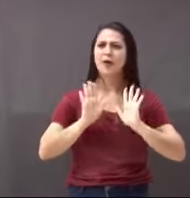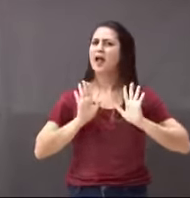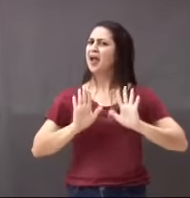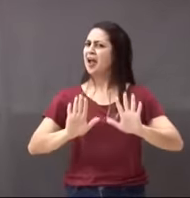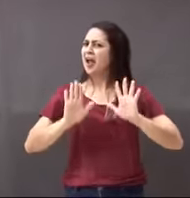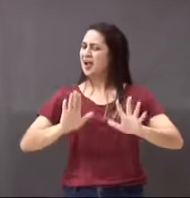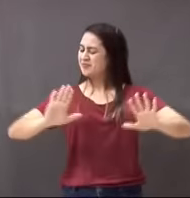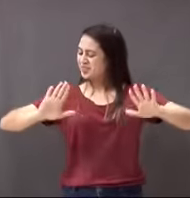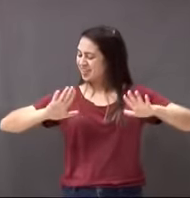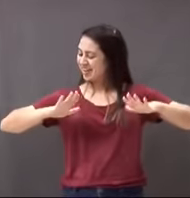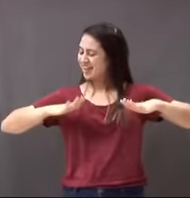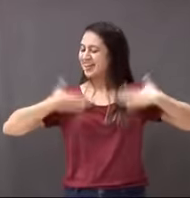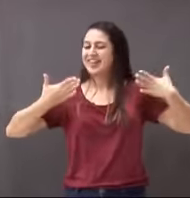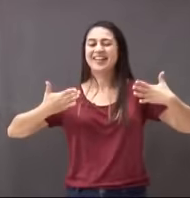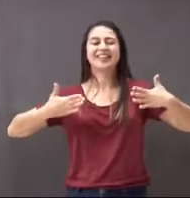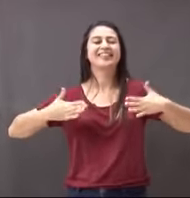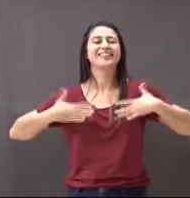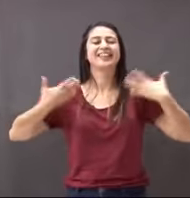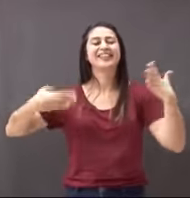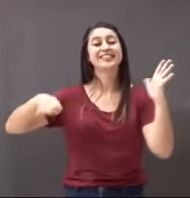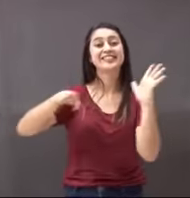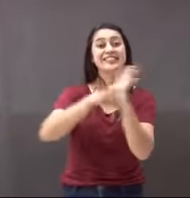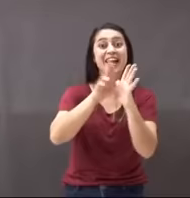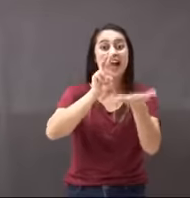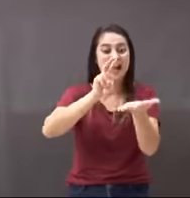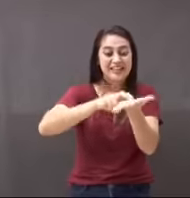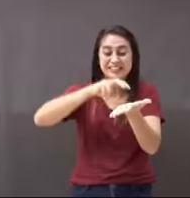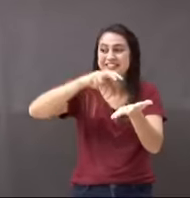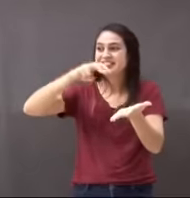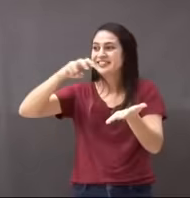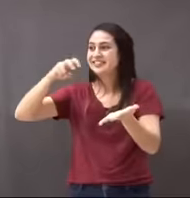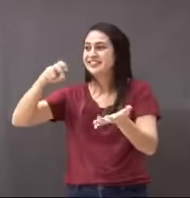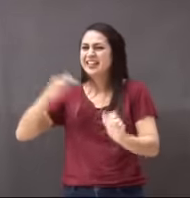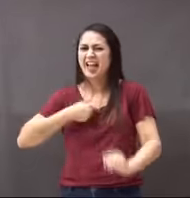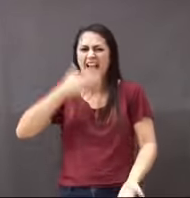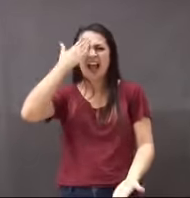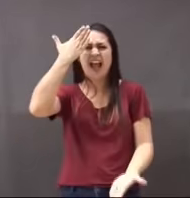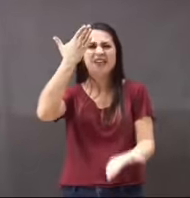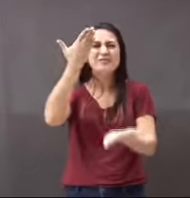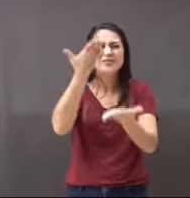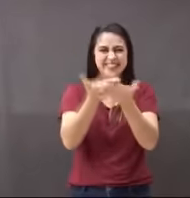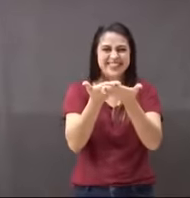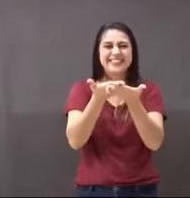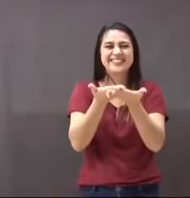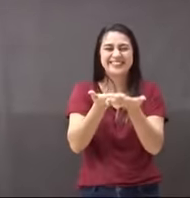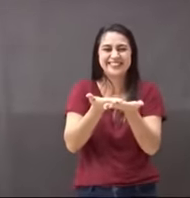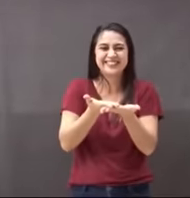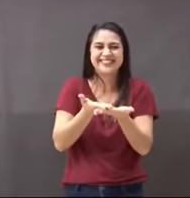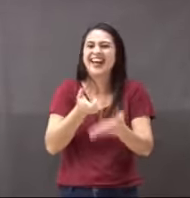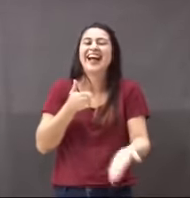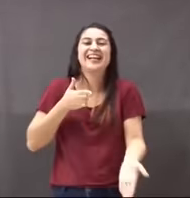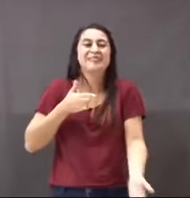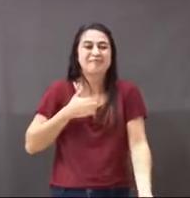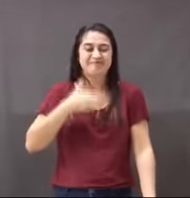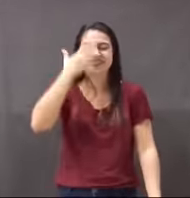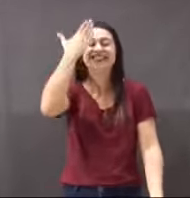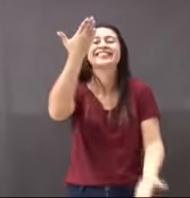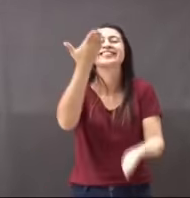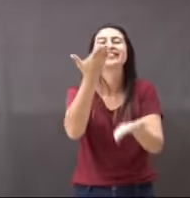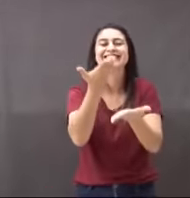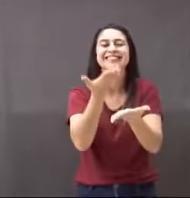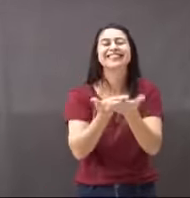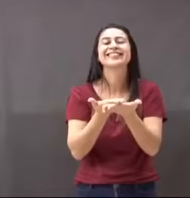mas a alegria, ela vem pela manhã. Eu creio,